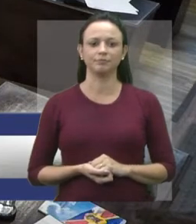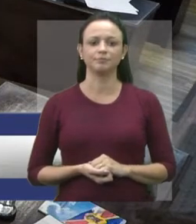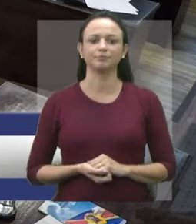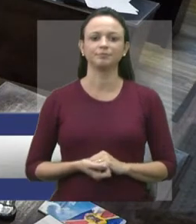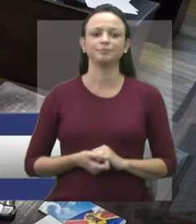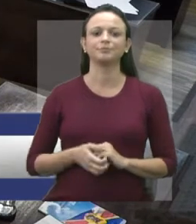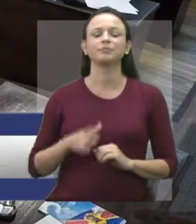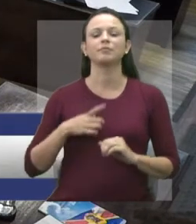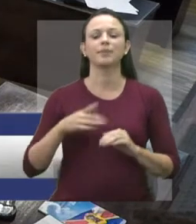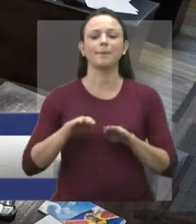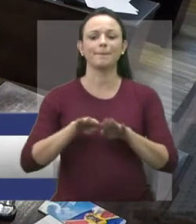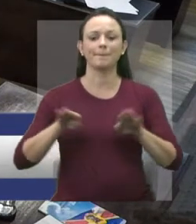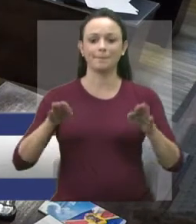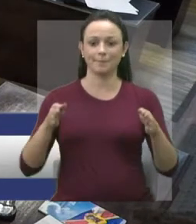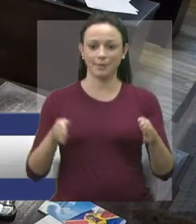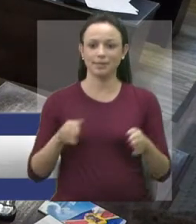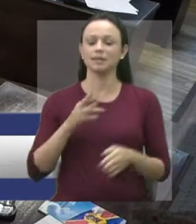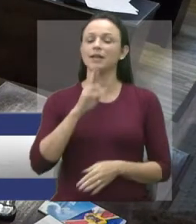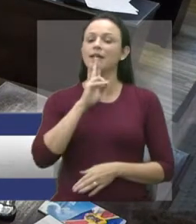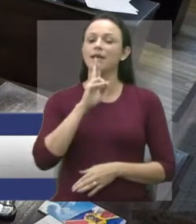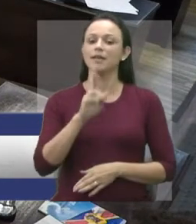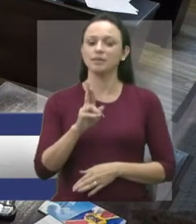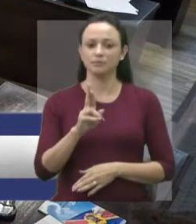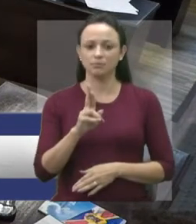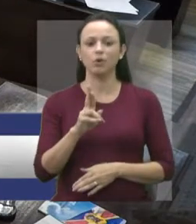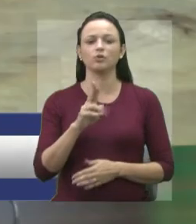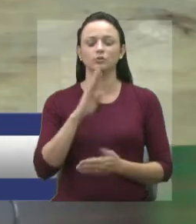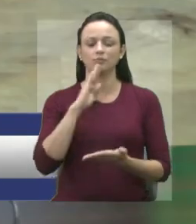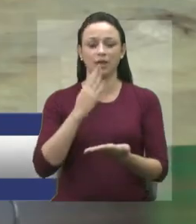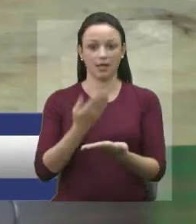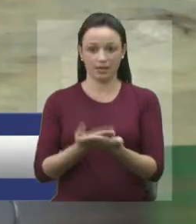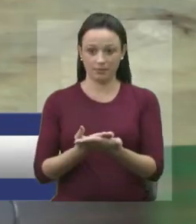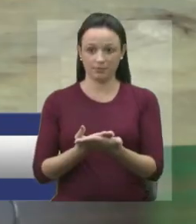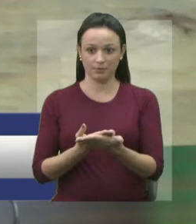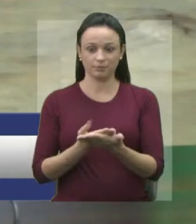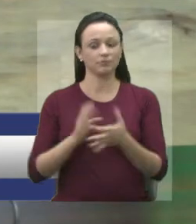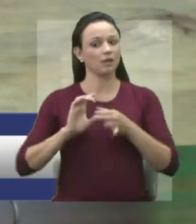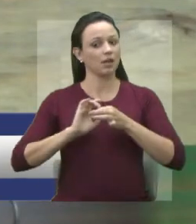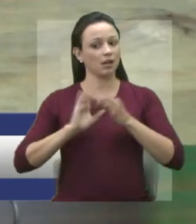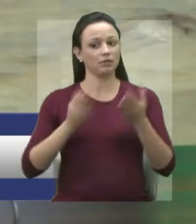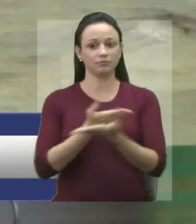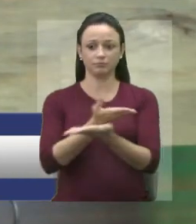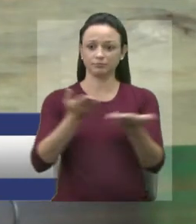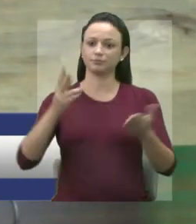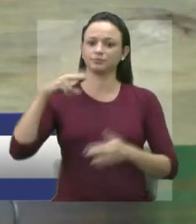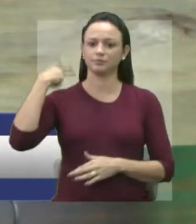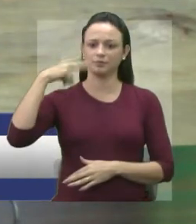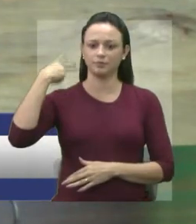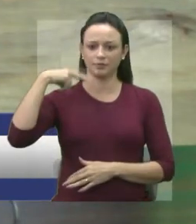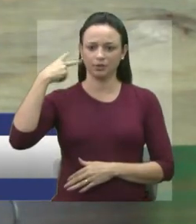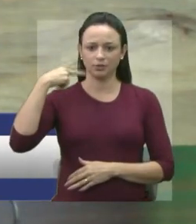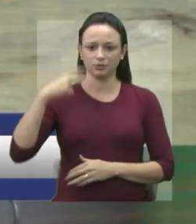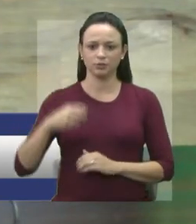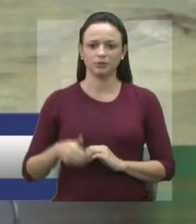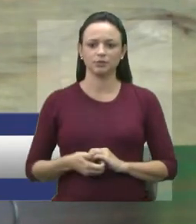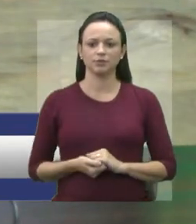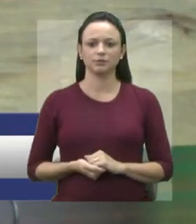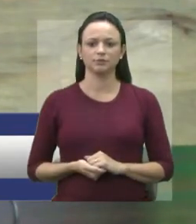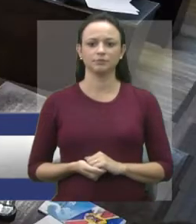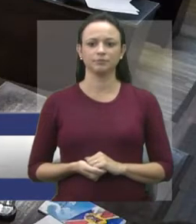Encontram-se sobre a mesa respostas de requerimentos à disposição dos senhores